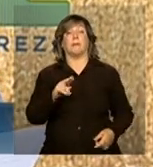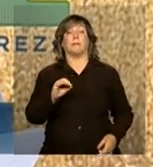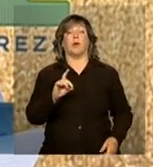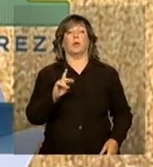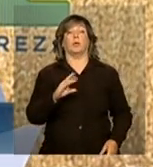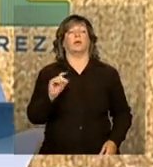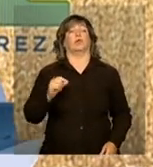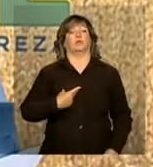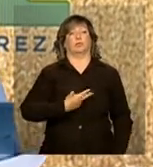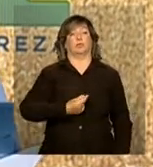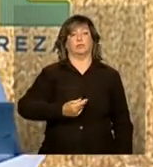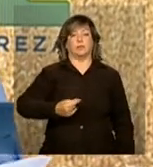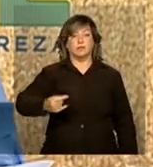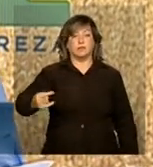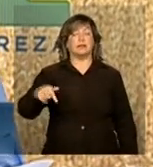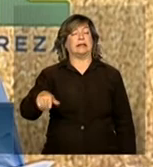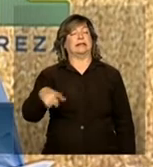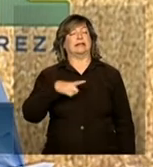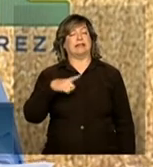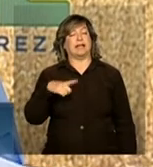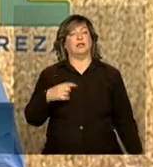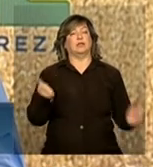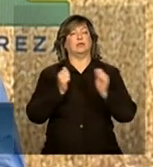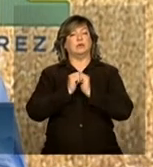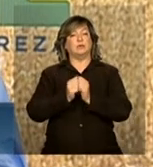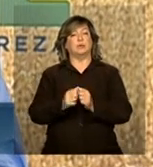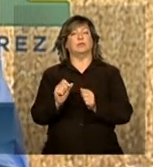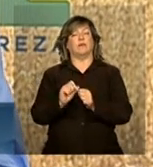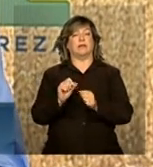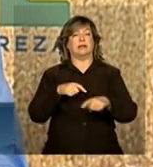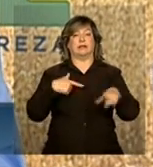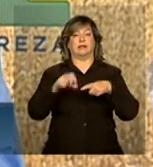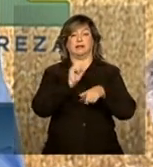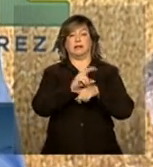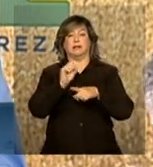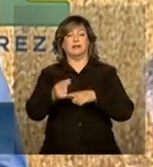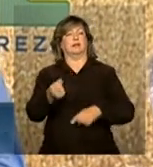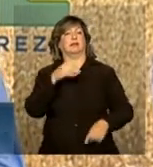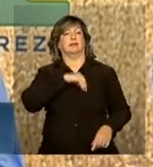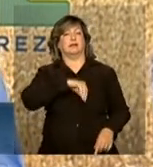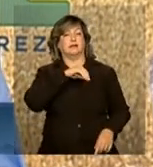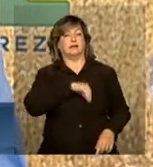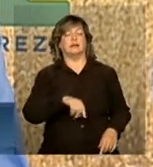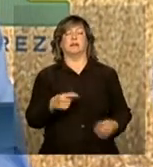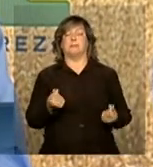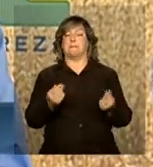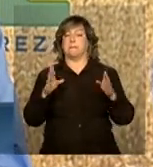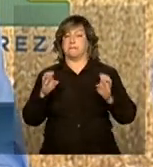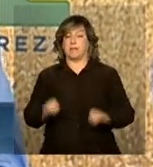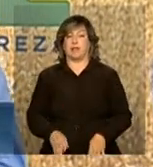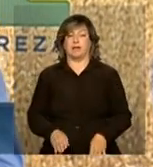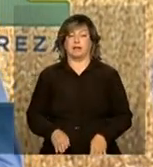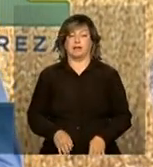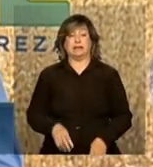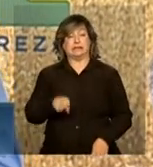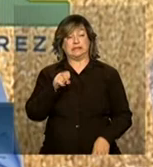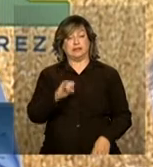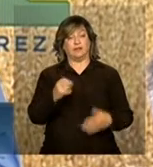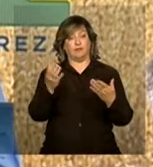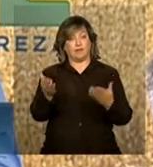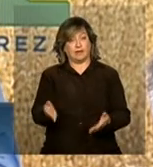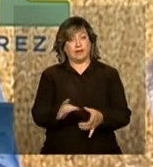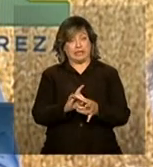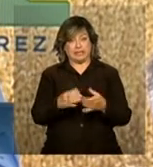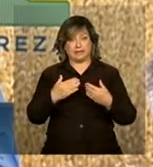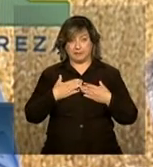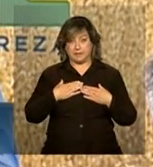e sustentabilidade estão lado a lado gerando empregos e rendas e riqueza. Se Vossa Excelência me